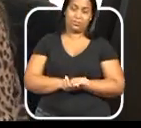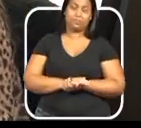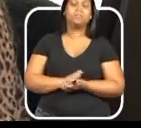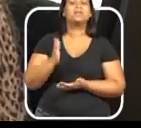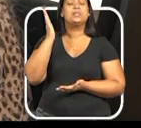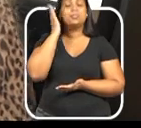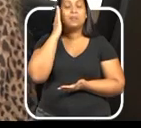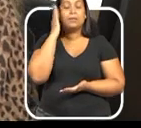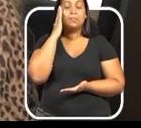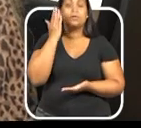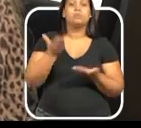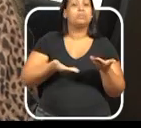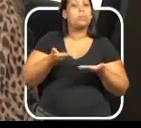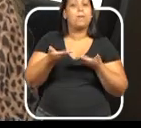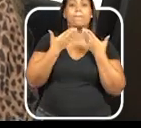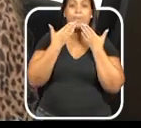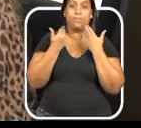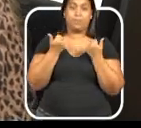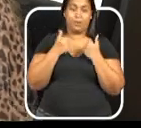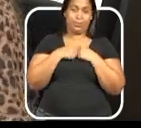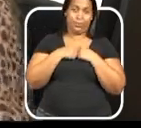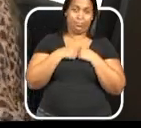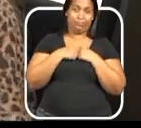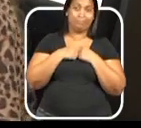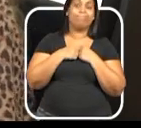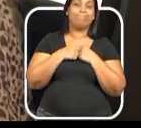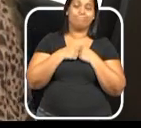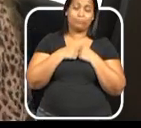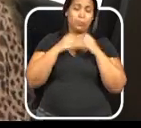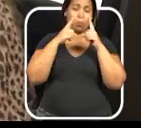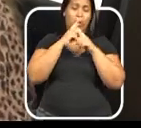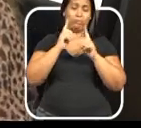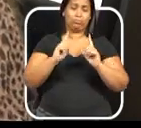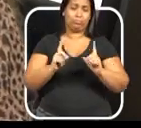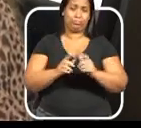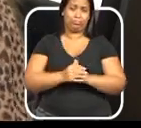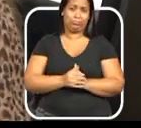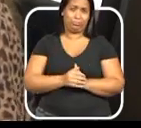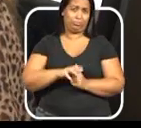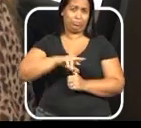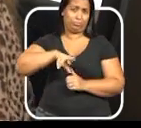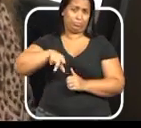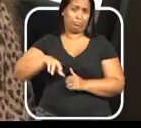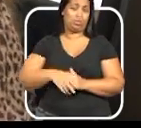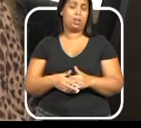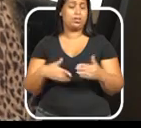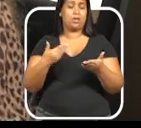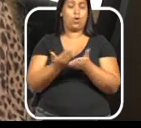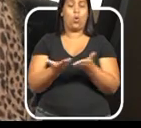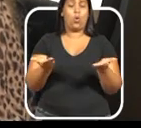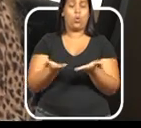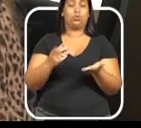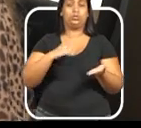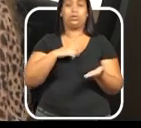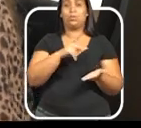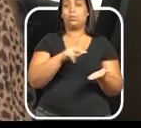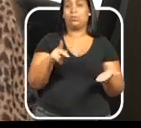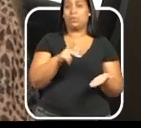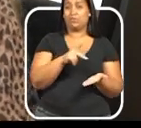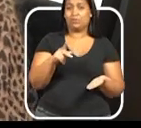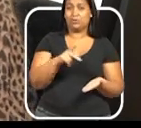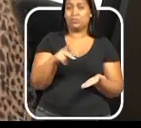saber lidar melhor, né? Não é um bicho de 7 cabeças, como até hoje ainda tem professores diante